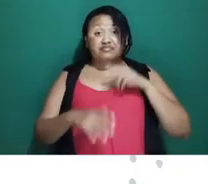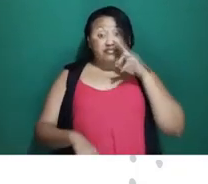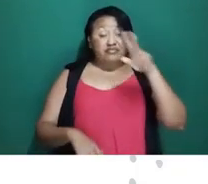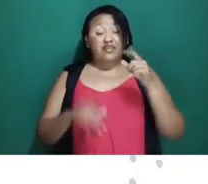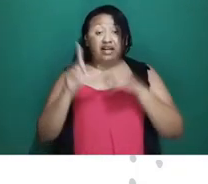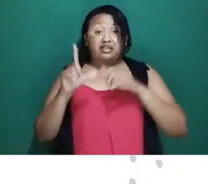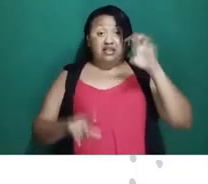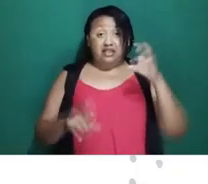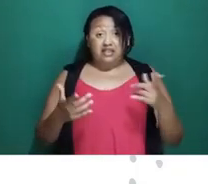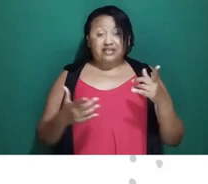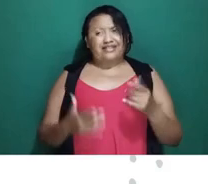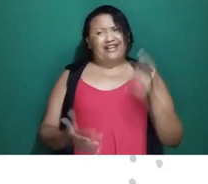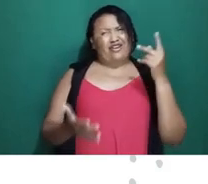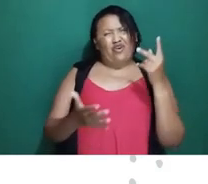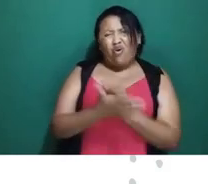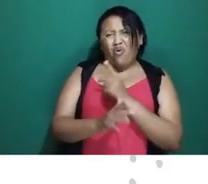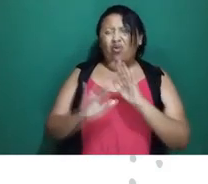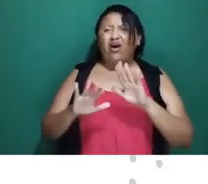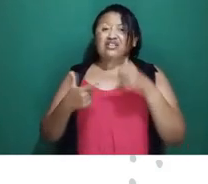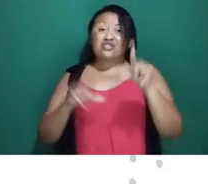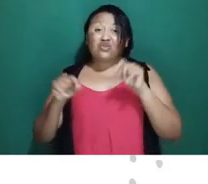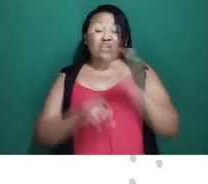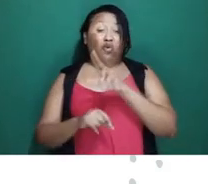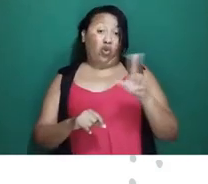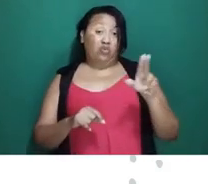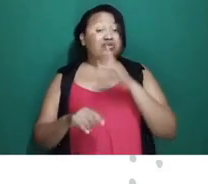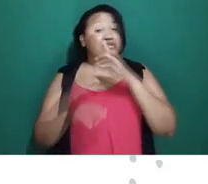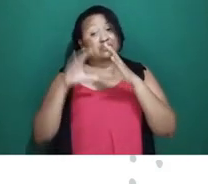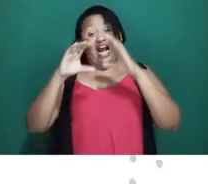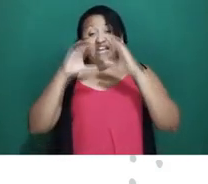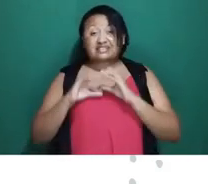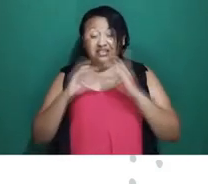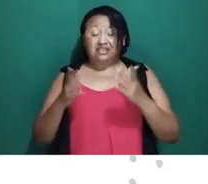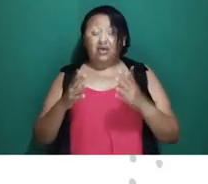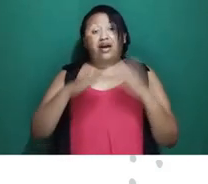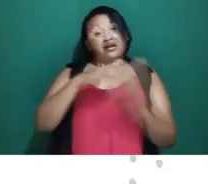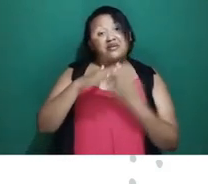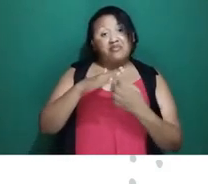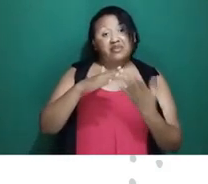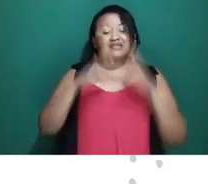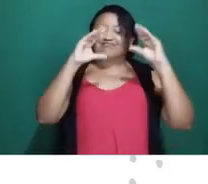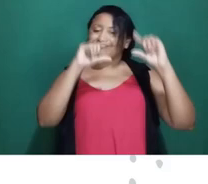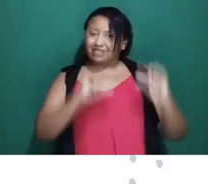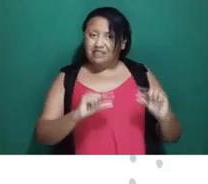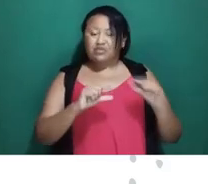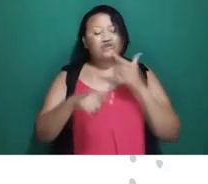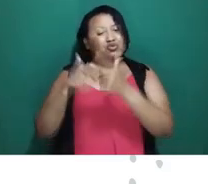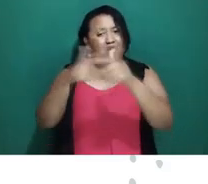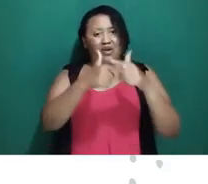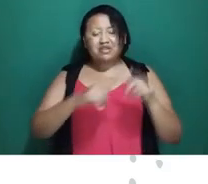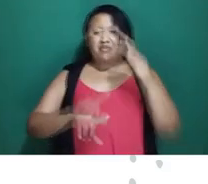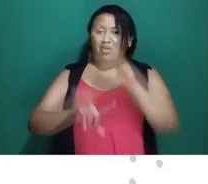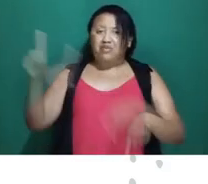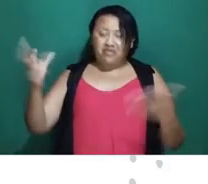e a informar que vacilou ao escolher o nome do Sanduíche a empresa de certa forma minimiza as decisões judiciais que